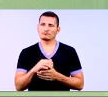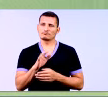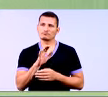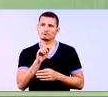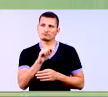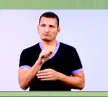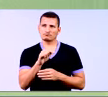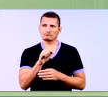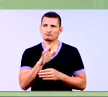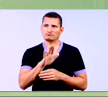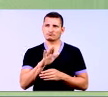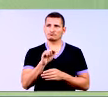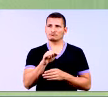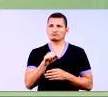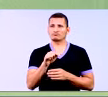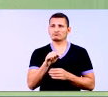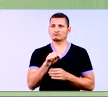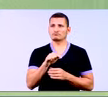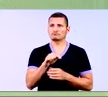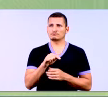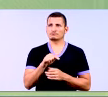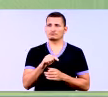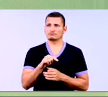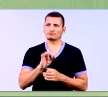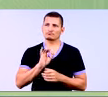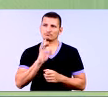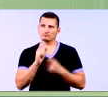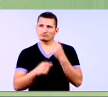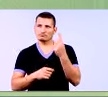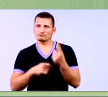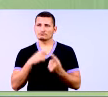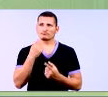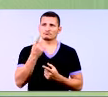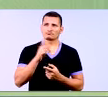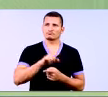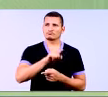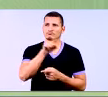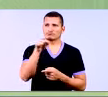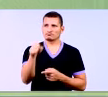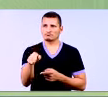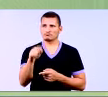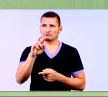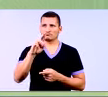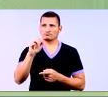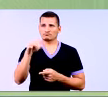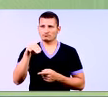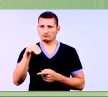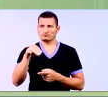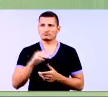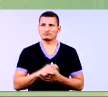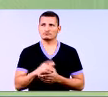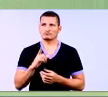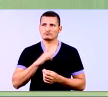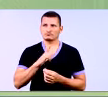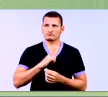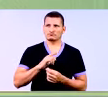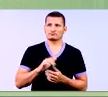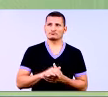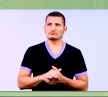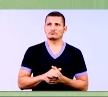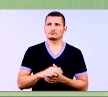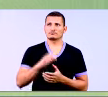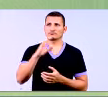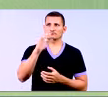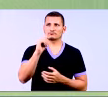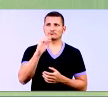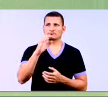ó. Ele fica aqui. De vez em quando é que ele vai para a memória. Ok? Aí a gente tem memórias aqui, cache L1,